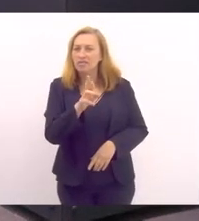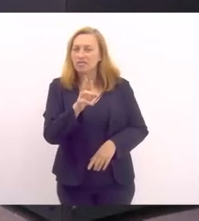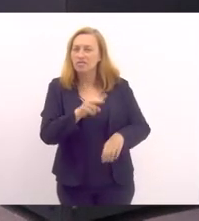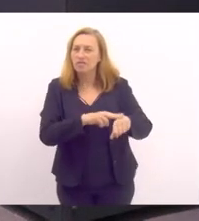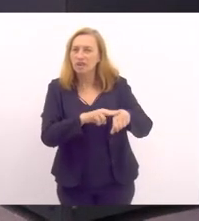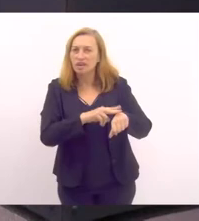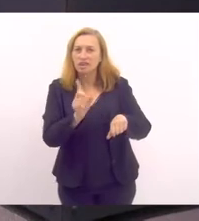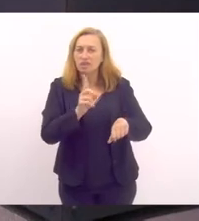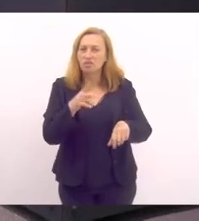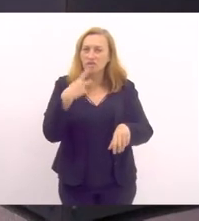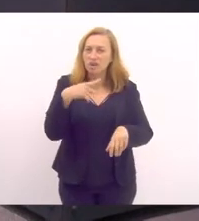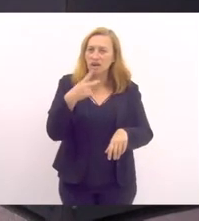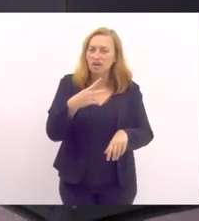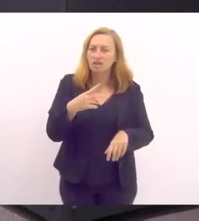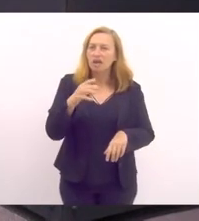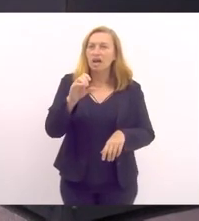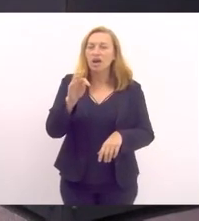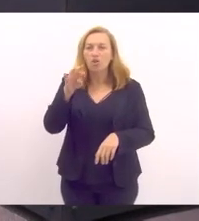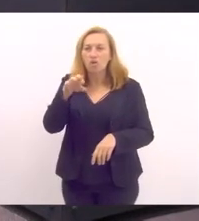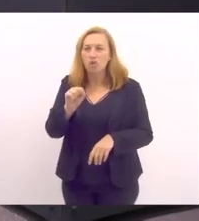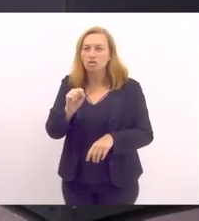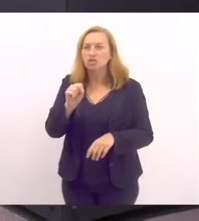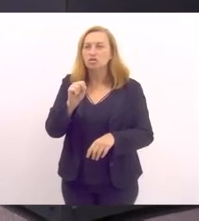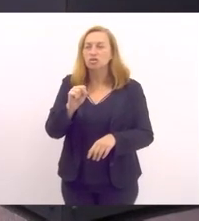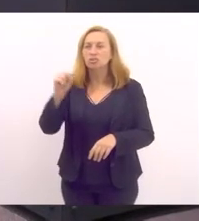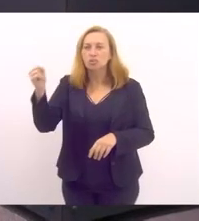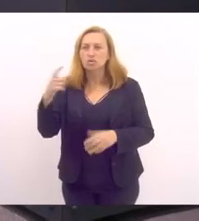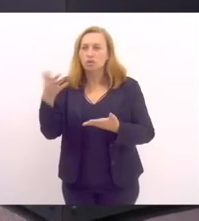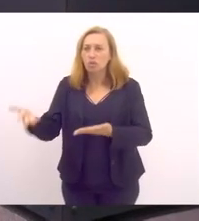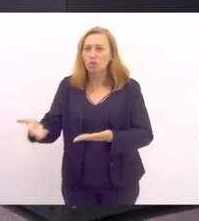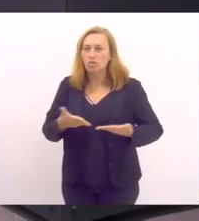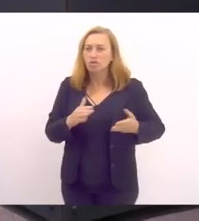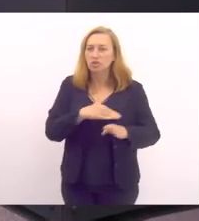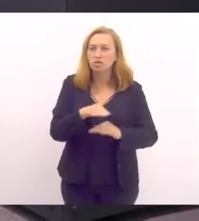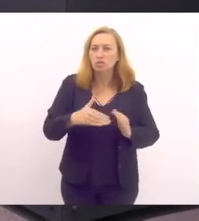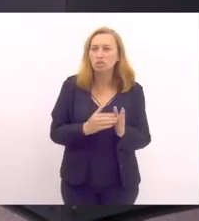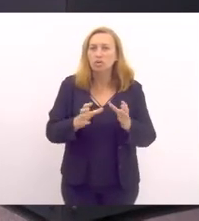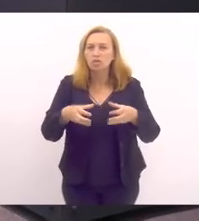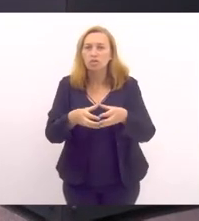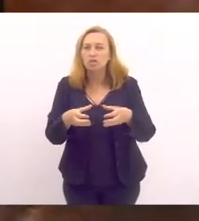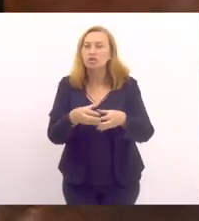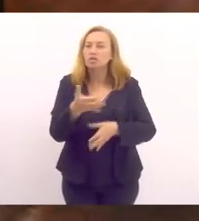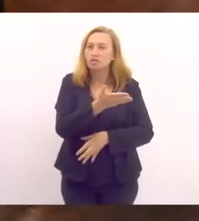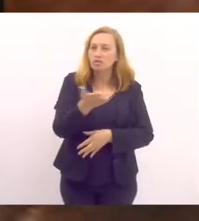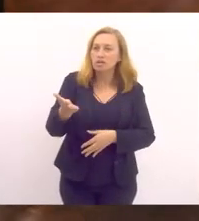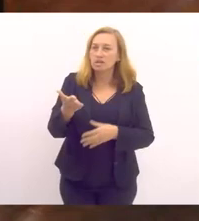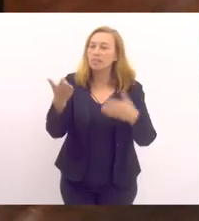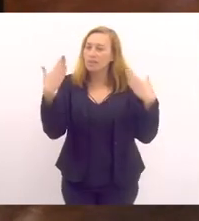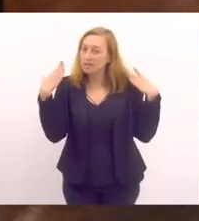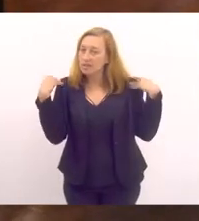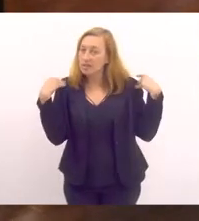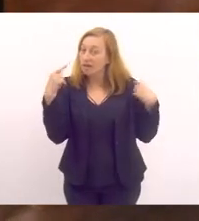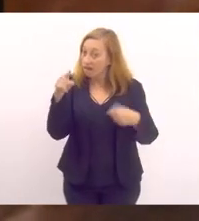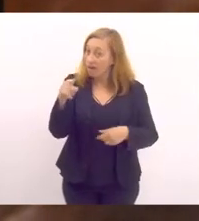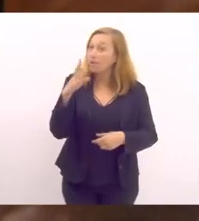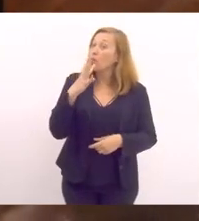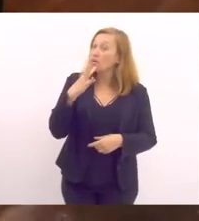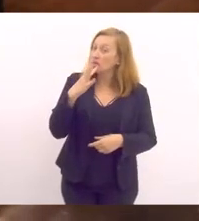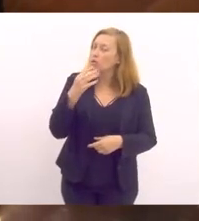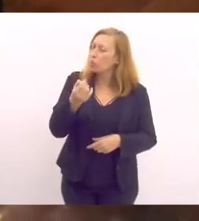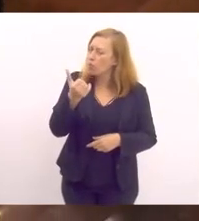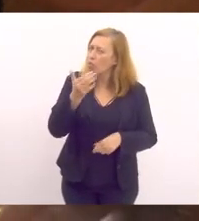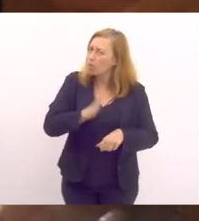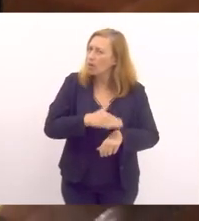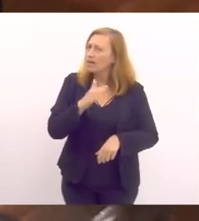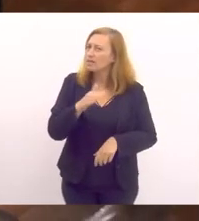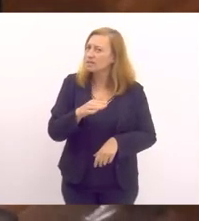se pronunciaram, a Costa do Sol convida a senhora e toda a comissão e todos vocês a passearem lá e conhecerem um pouco